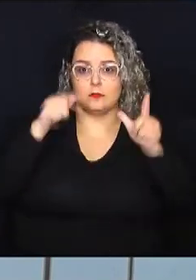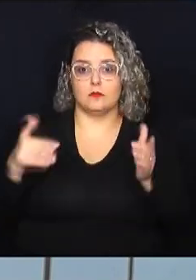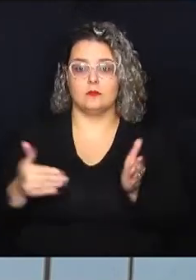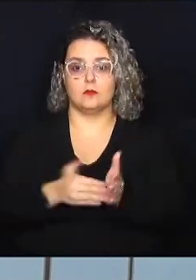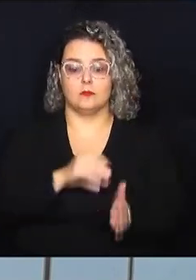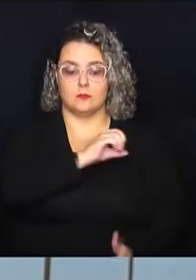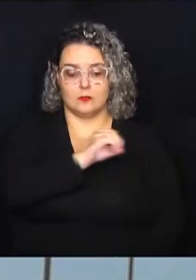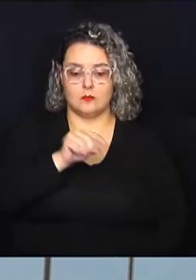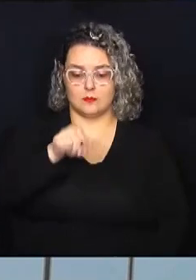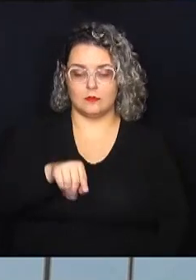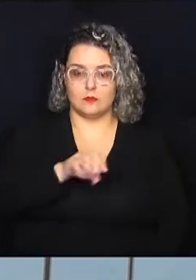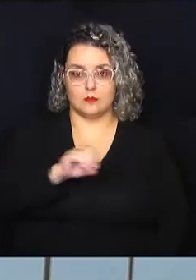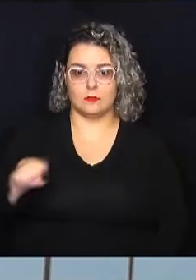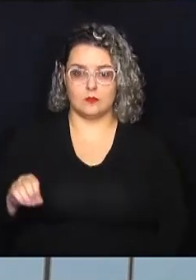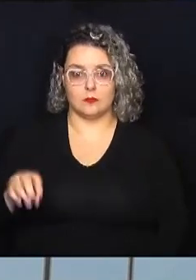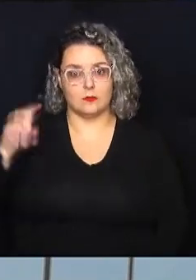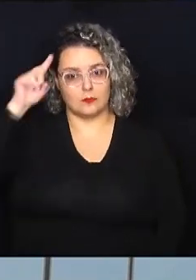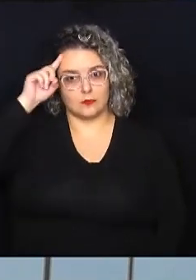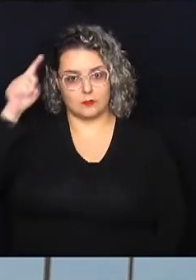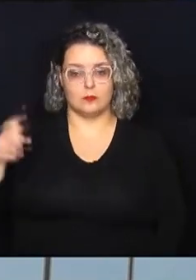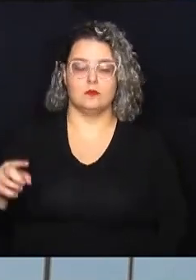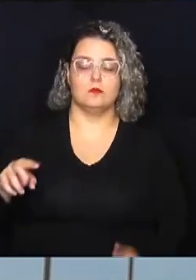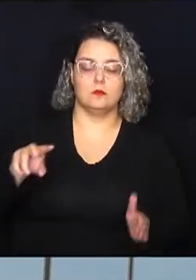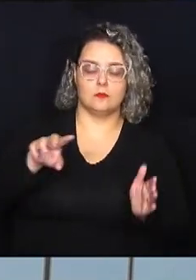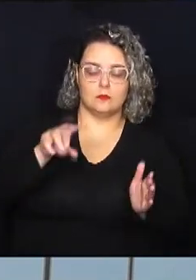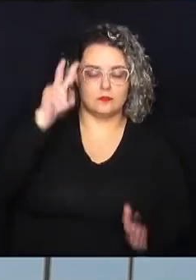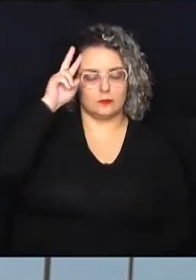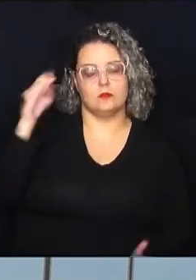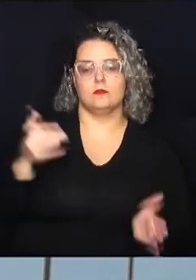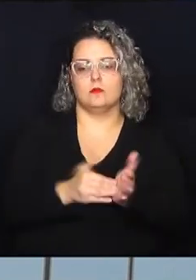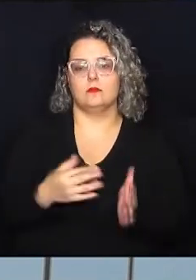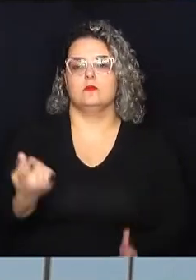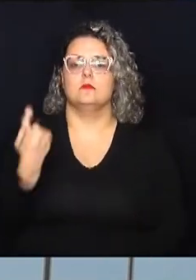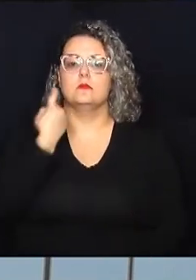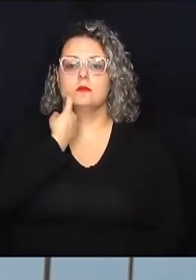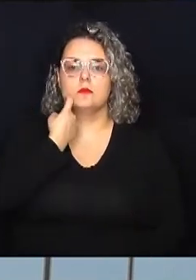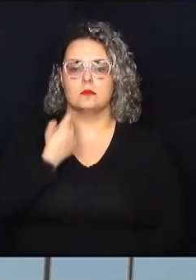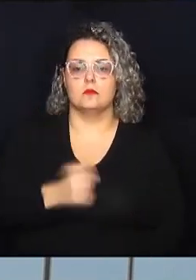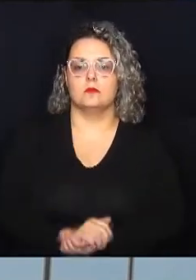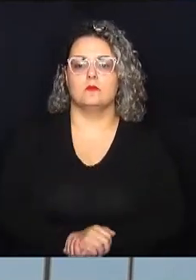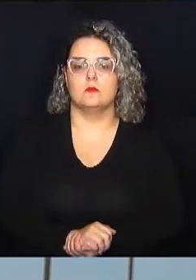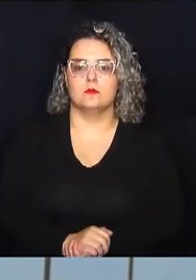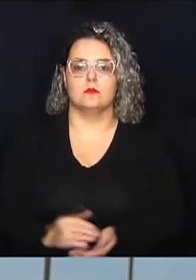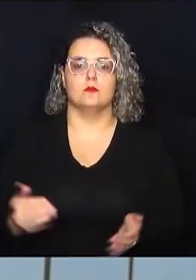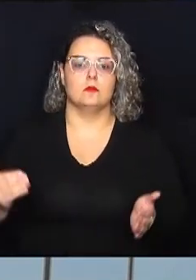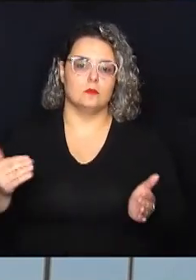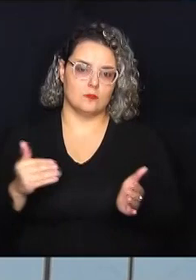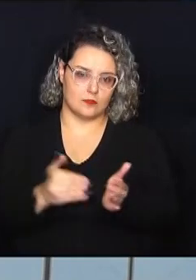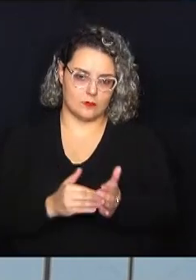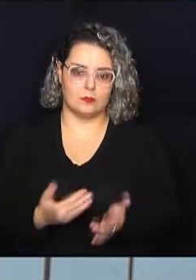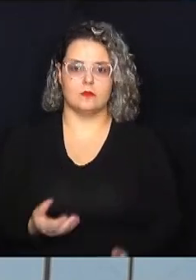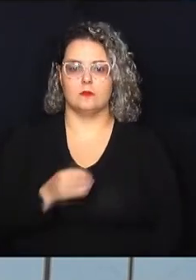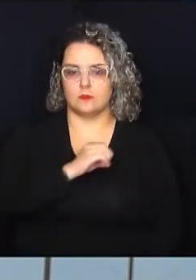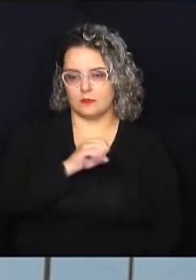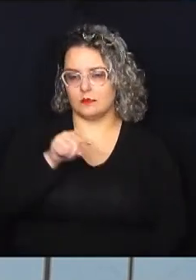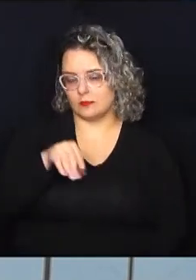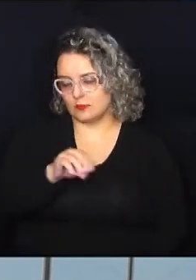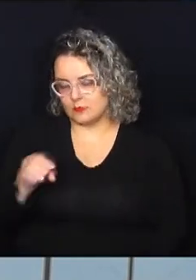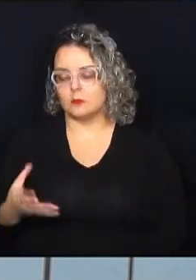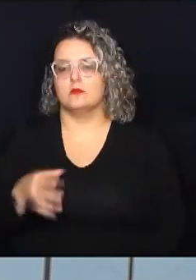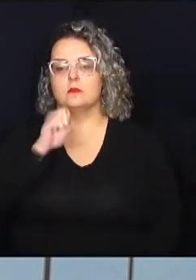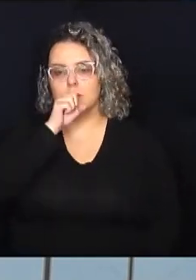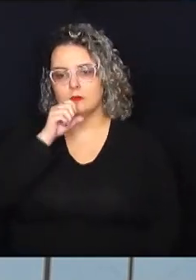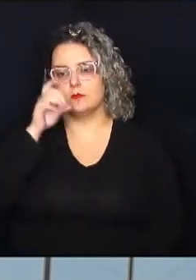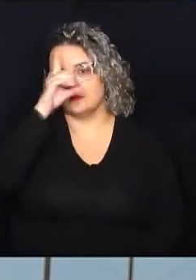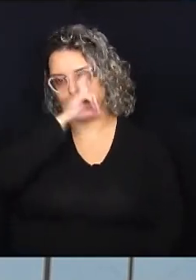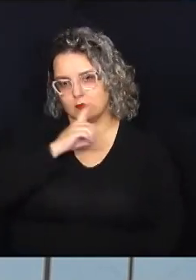meia-noite dos dias nos dias úteis e das 6 horas da tarde a meia-noite nos finais de semana a equipe pode ser contatada se você